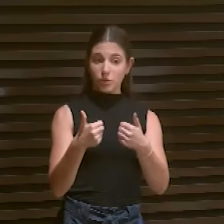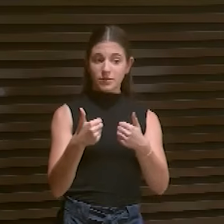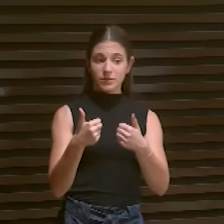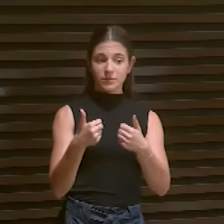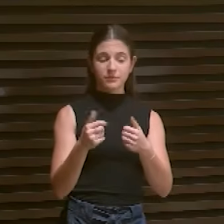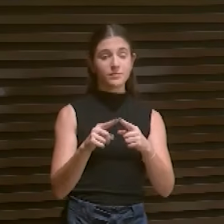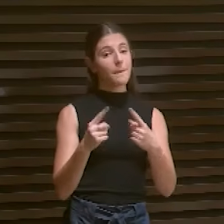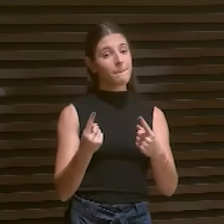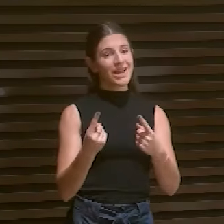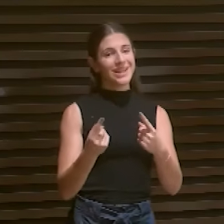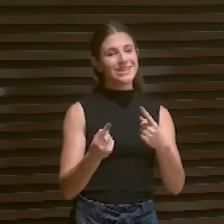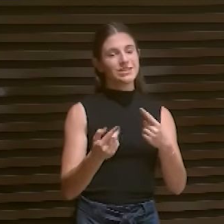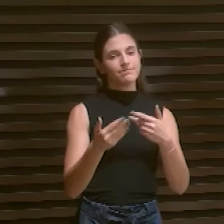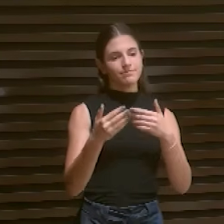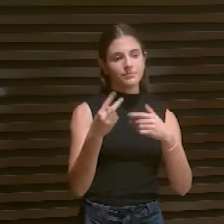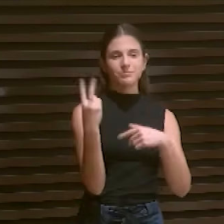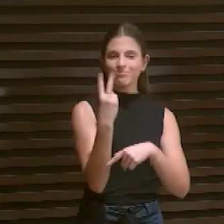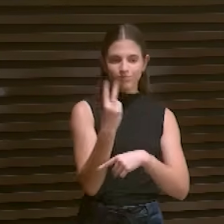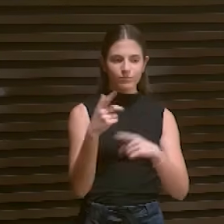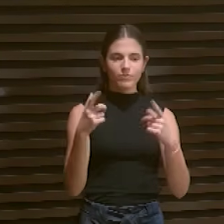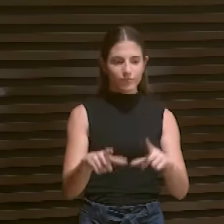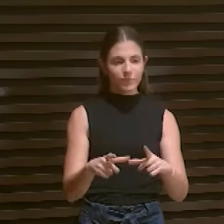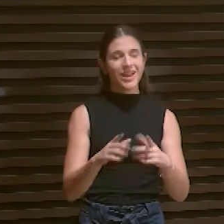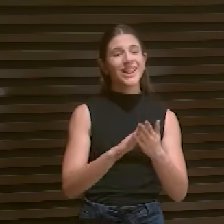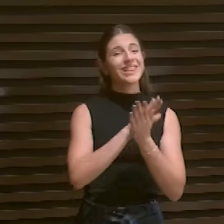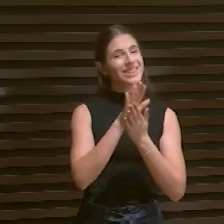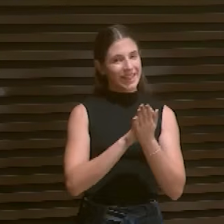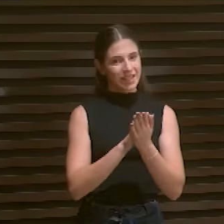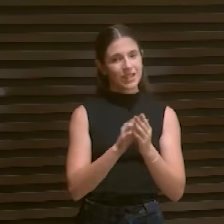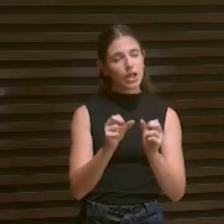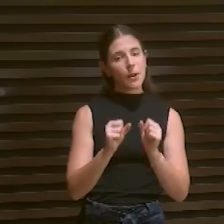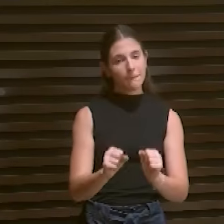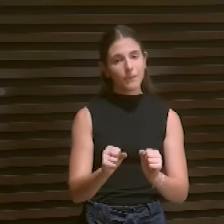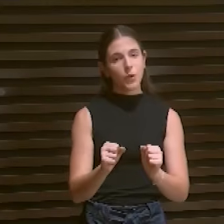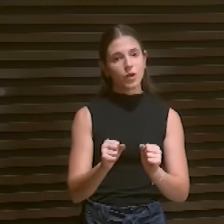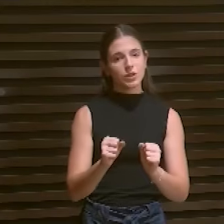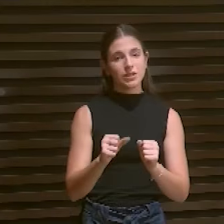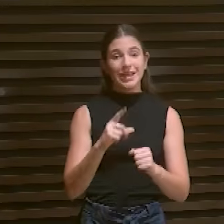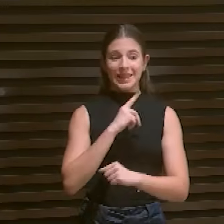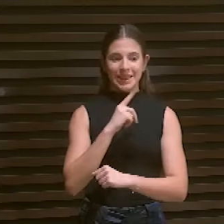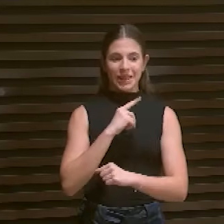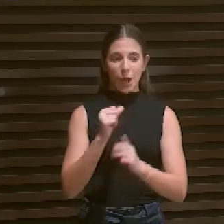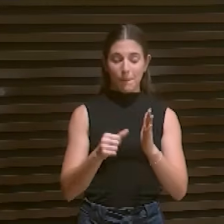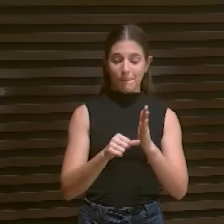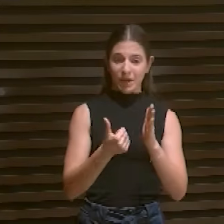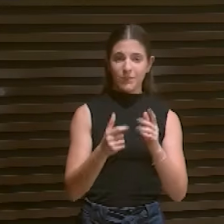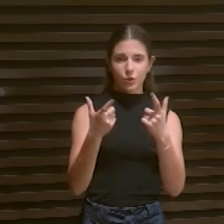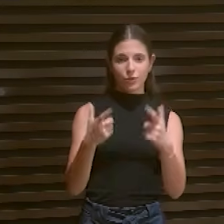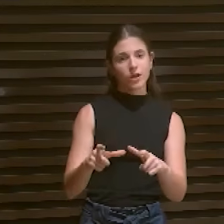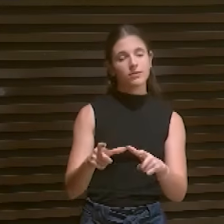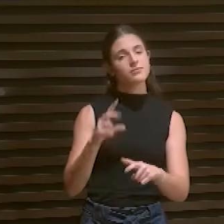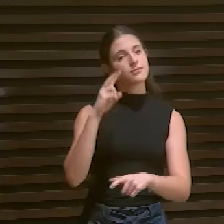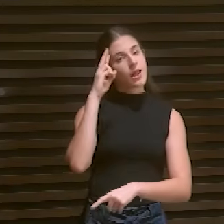do cristão, nada pode ocupar a primazia. Lembre-se